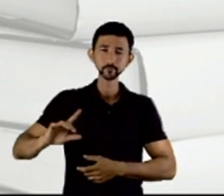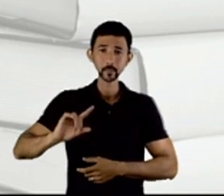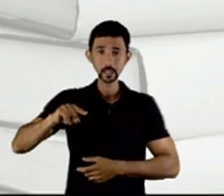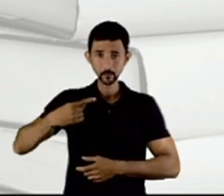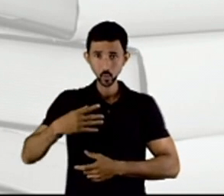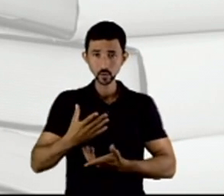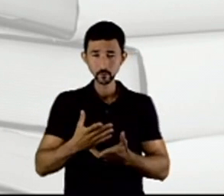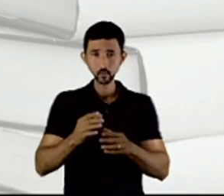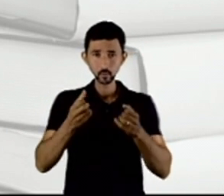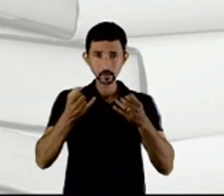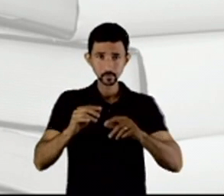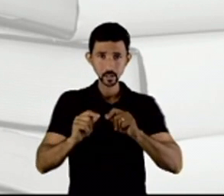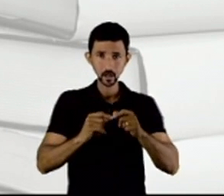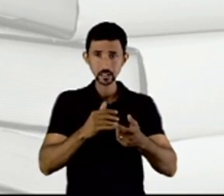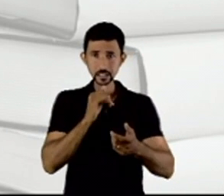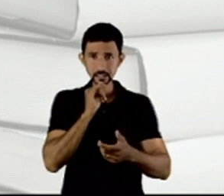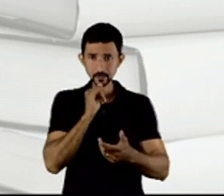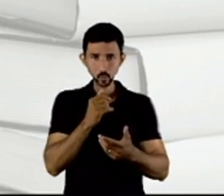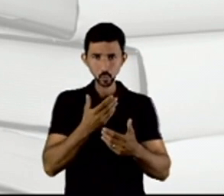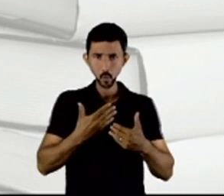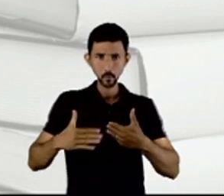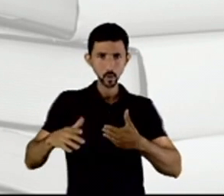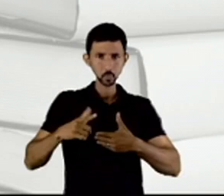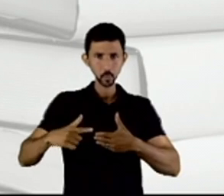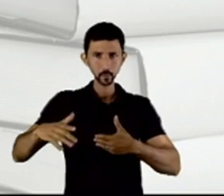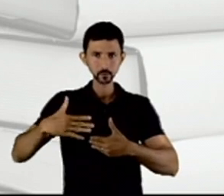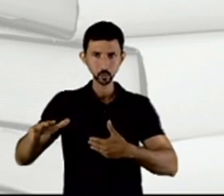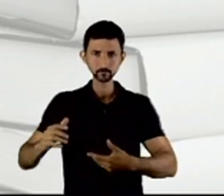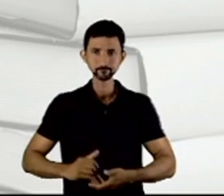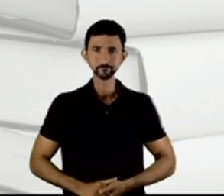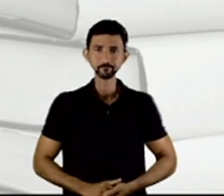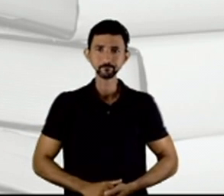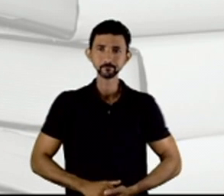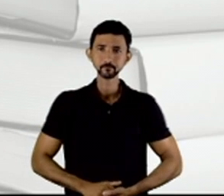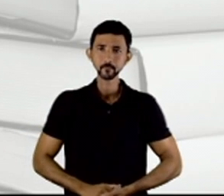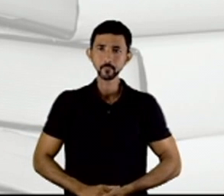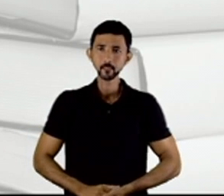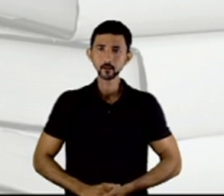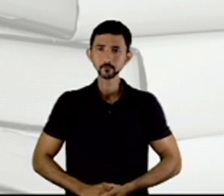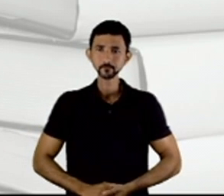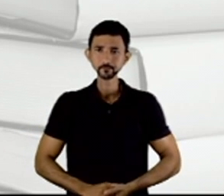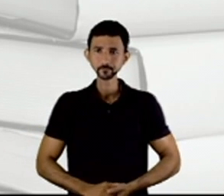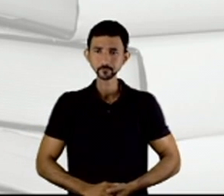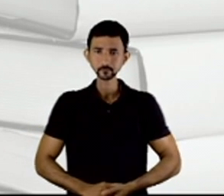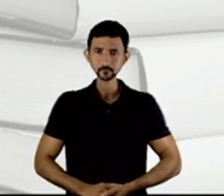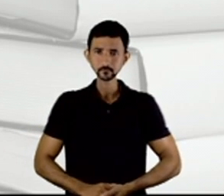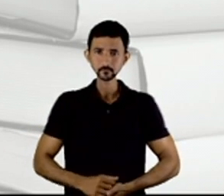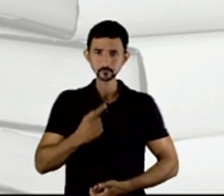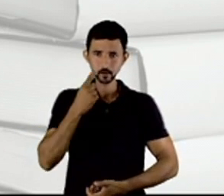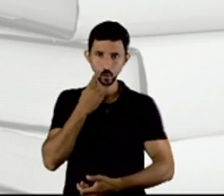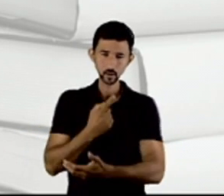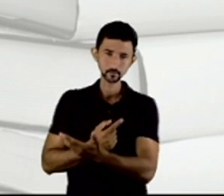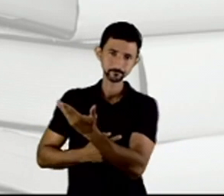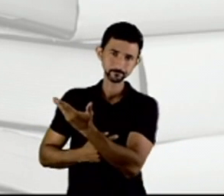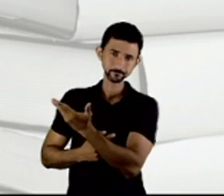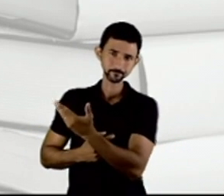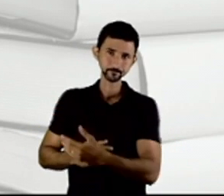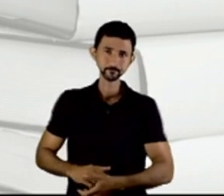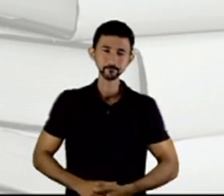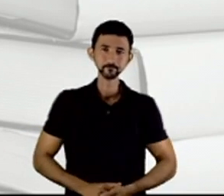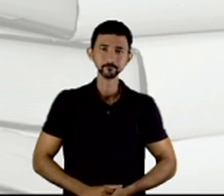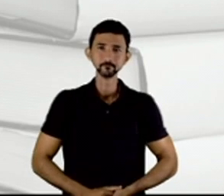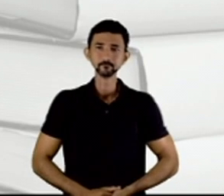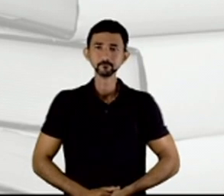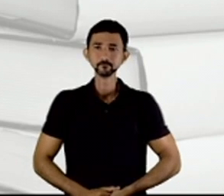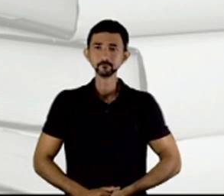ver um caso que não é dízima periódica simples. Vamos observar a seguinte dízima periódica. Então, olha